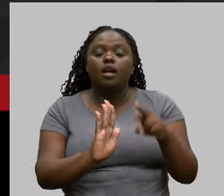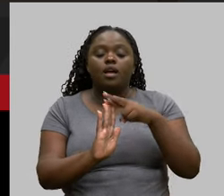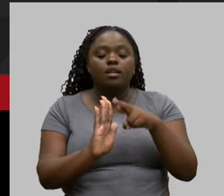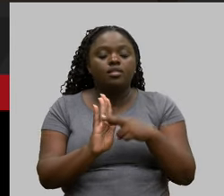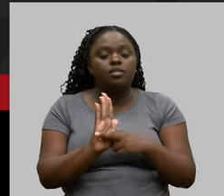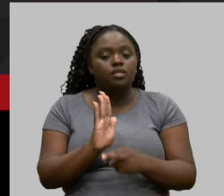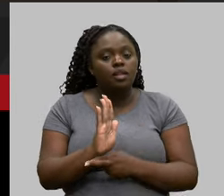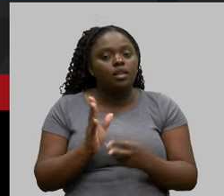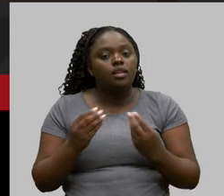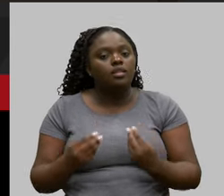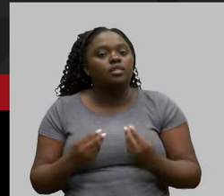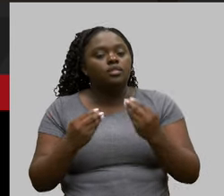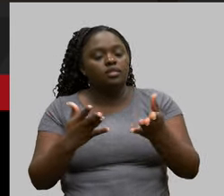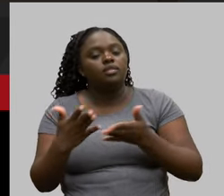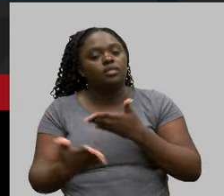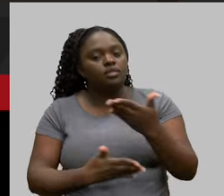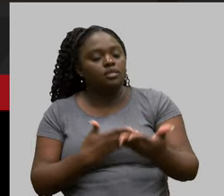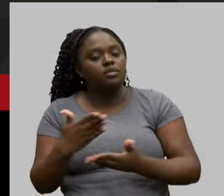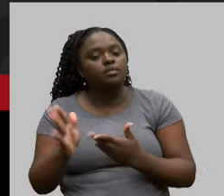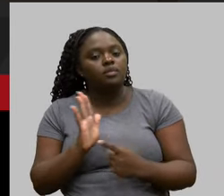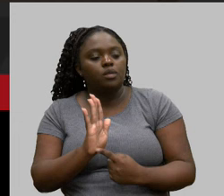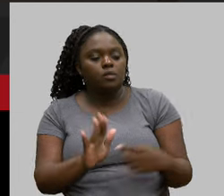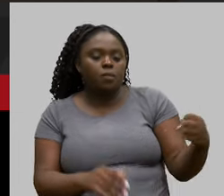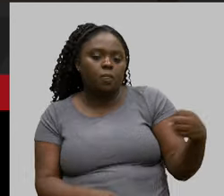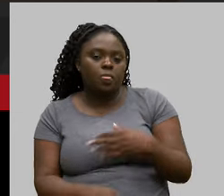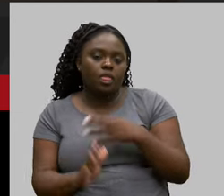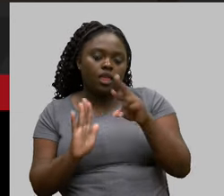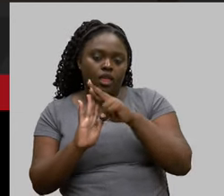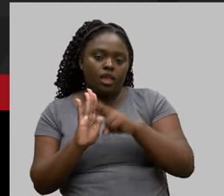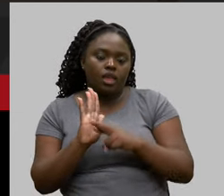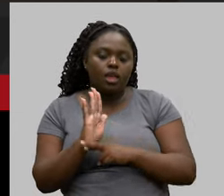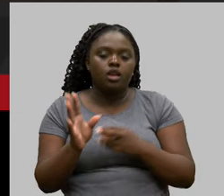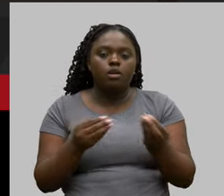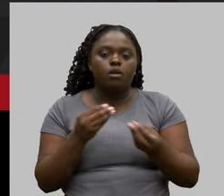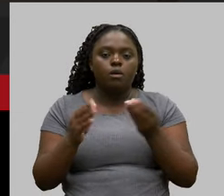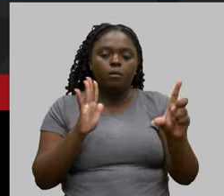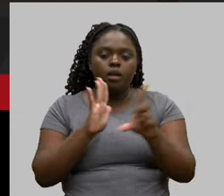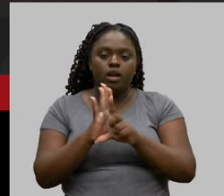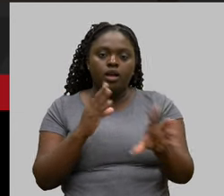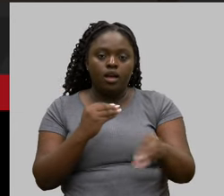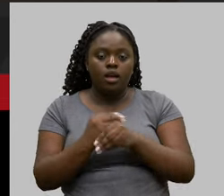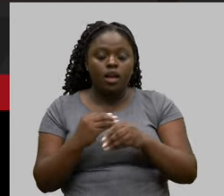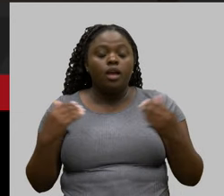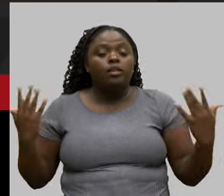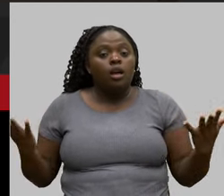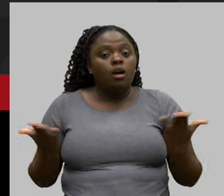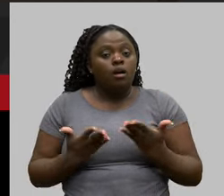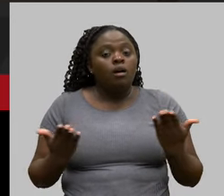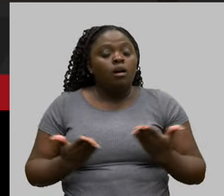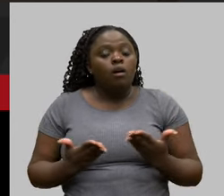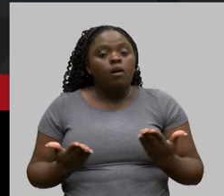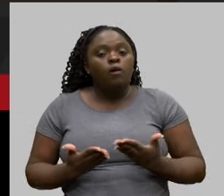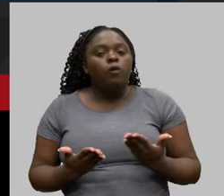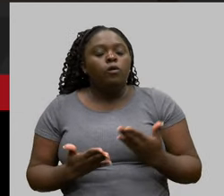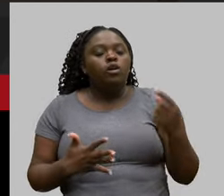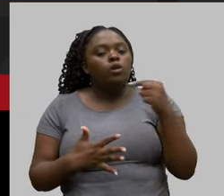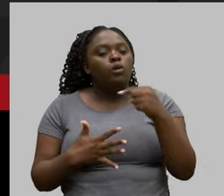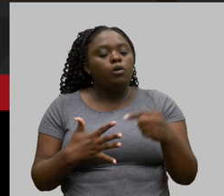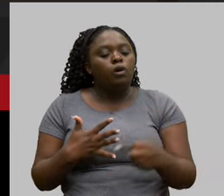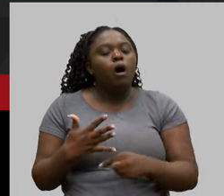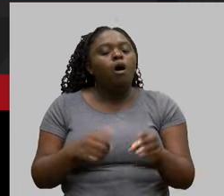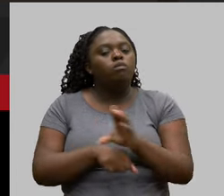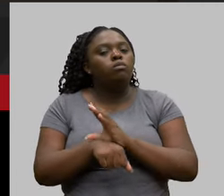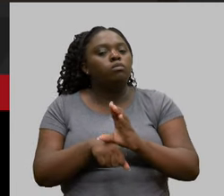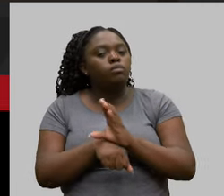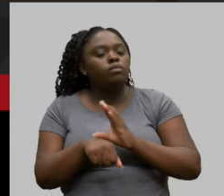benefícios e atribui novas regras mediante lei complementar Ou seja hoje praticamente aquilo que está na Constituição